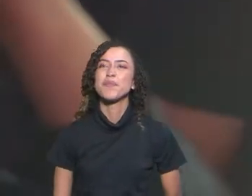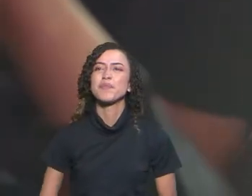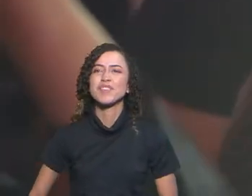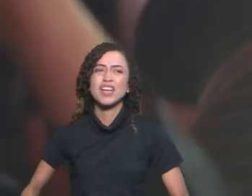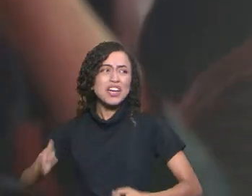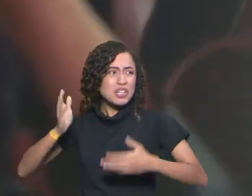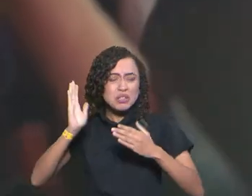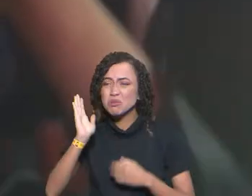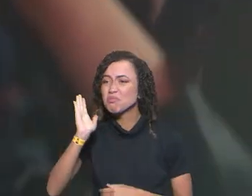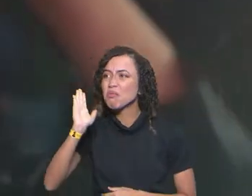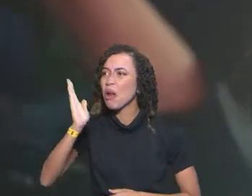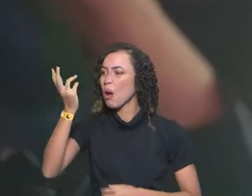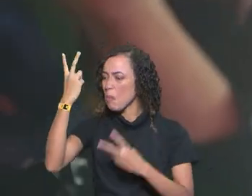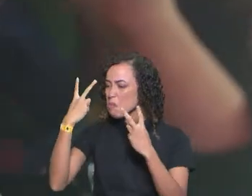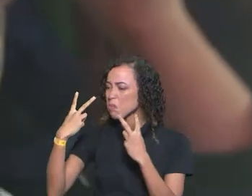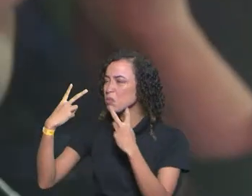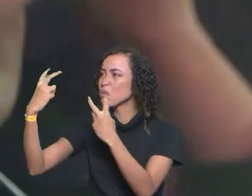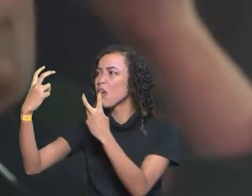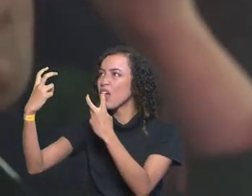posso ouvir